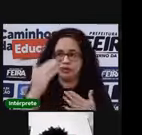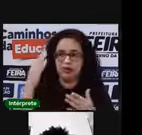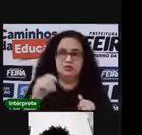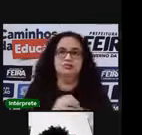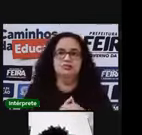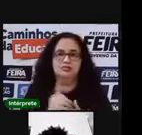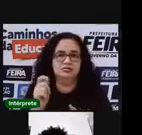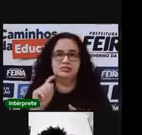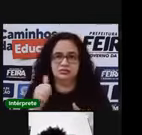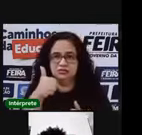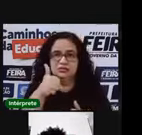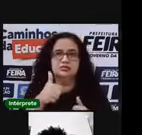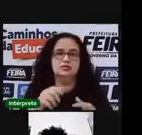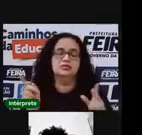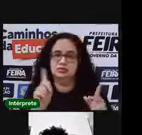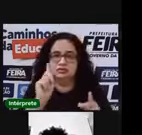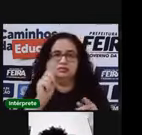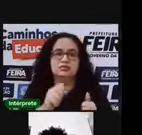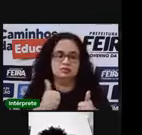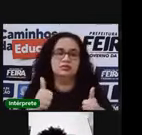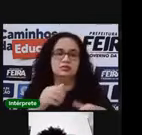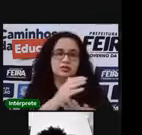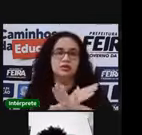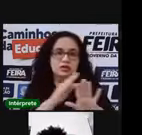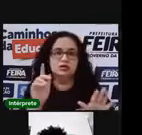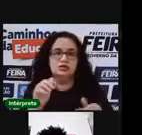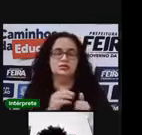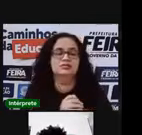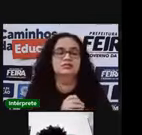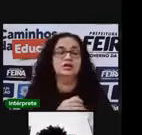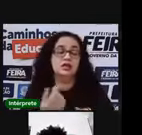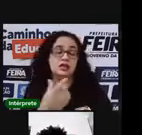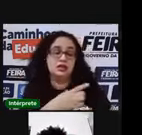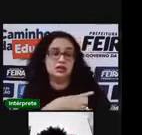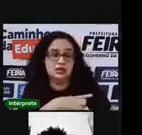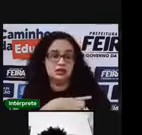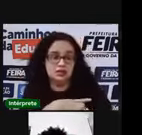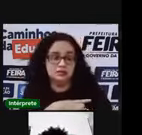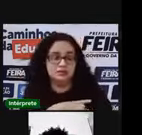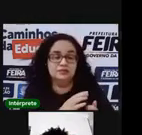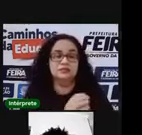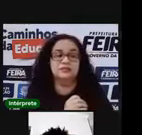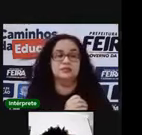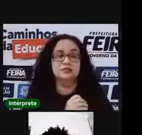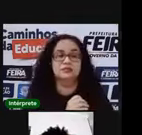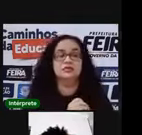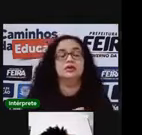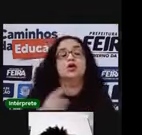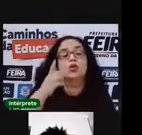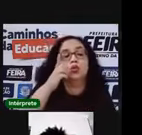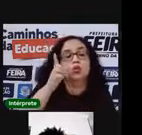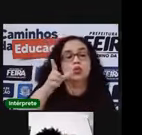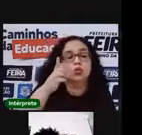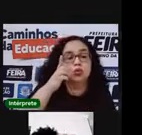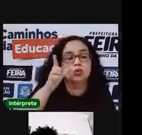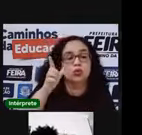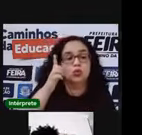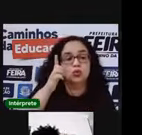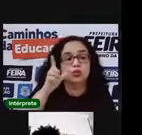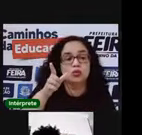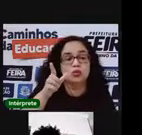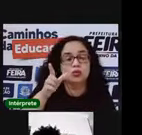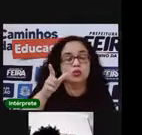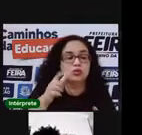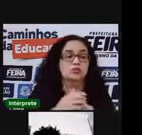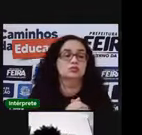isso, ó. A igualdade deixa a gente pronto para a gente ter algo. para a gente conquistar algo, para a gente